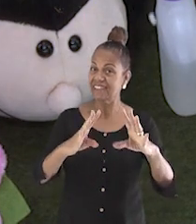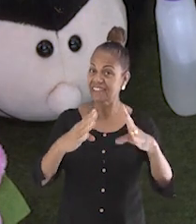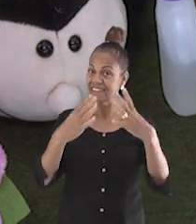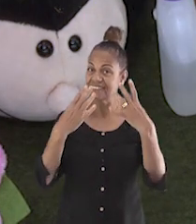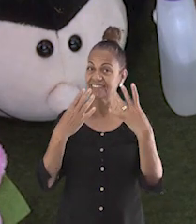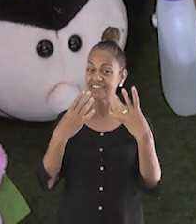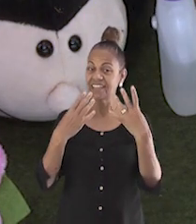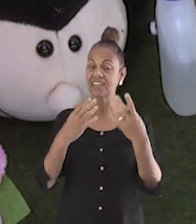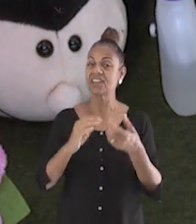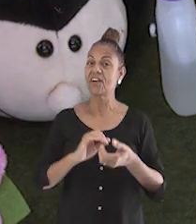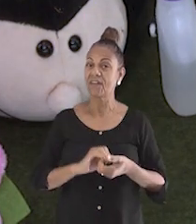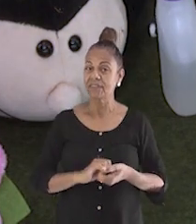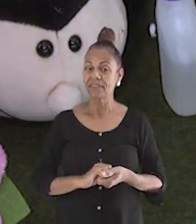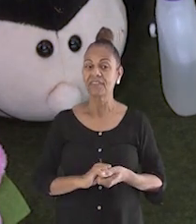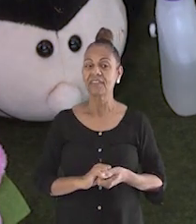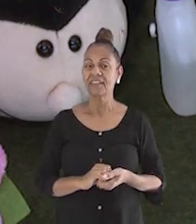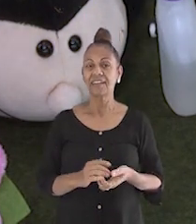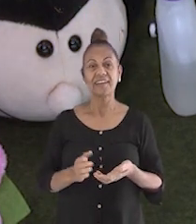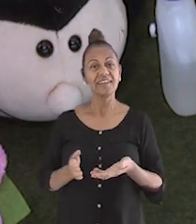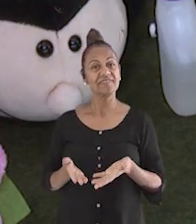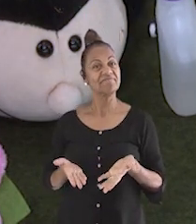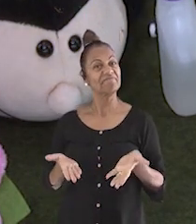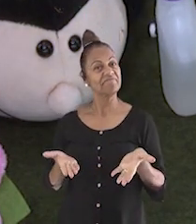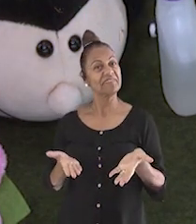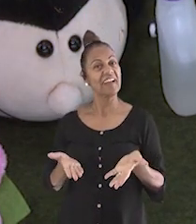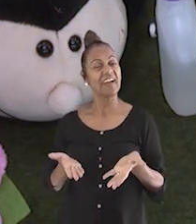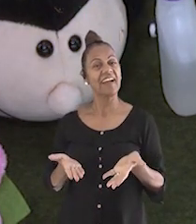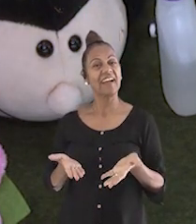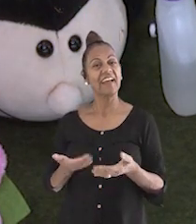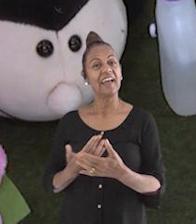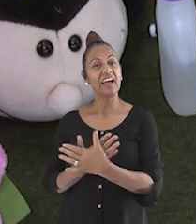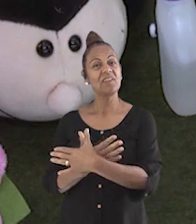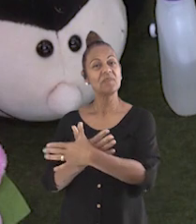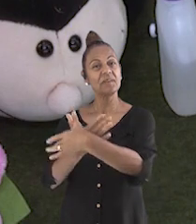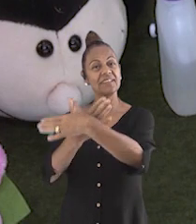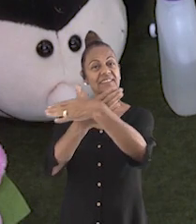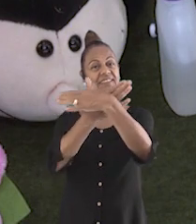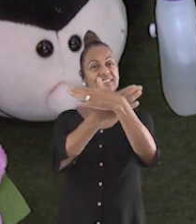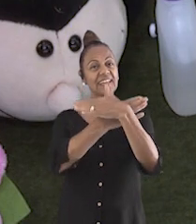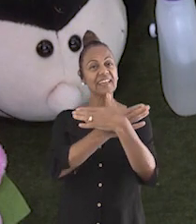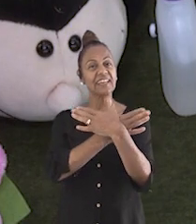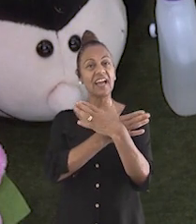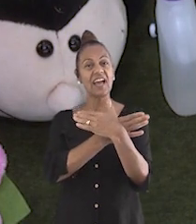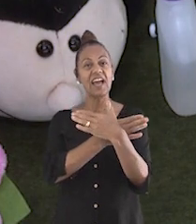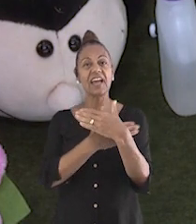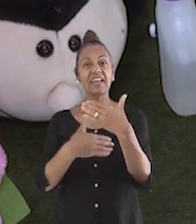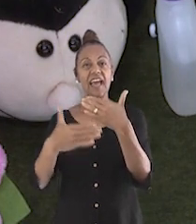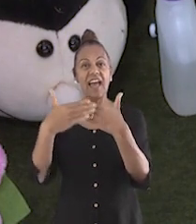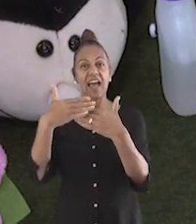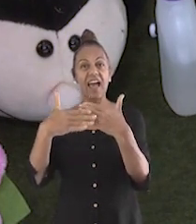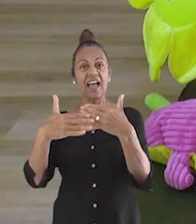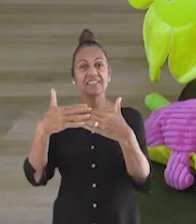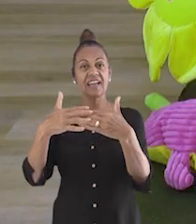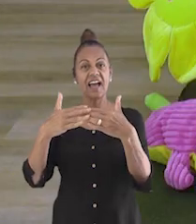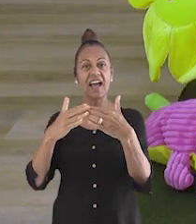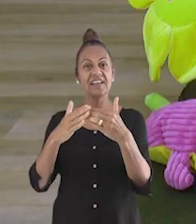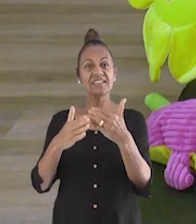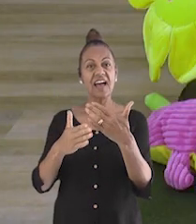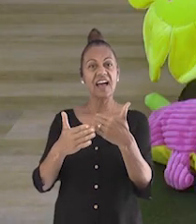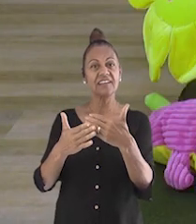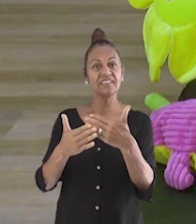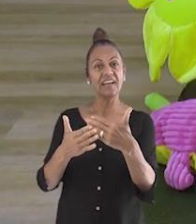Enfim. E aqui está a minha borboleta de asas brancas.